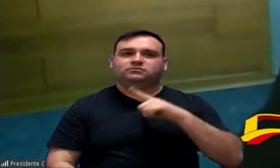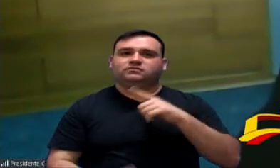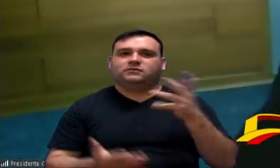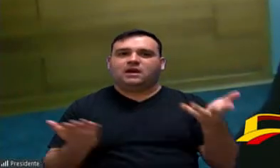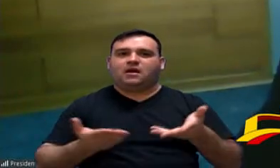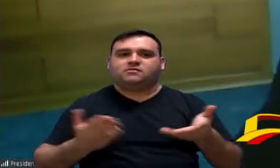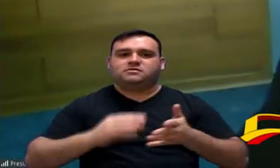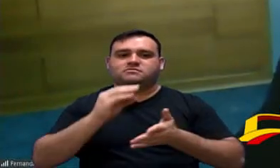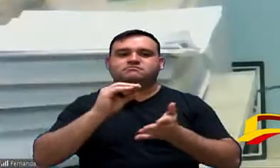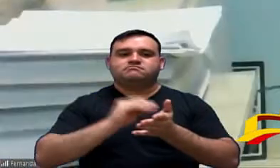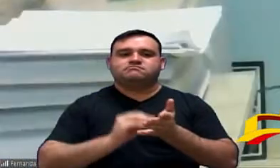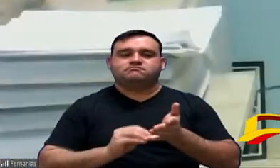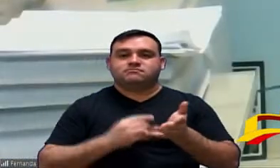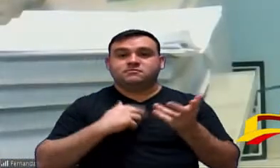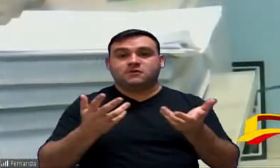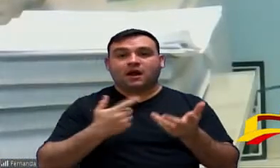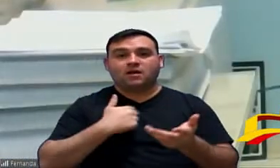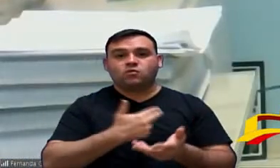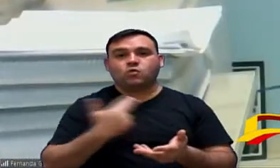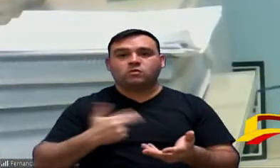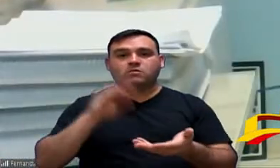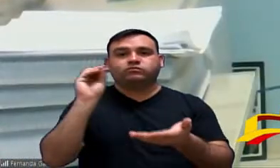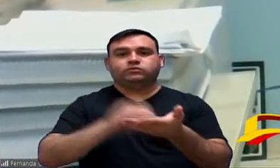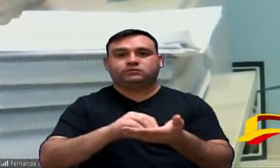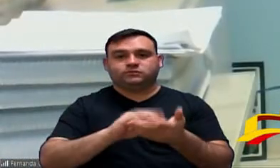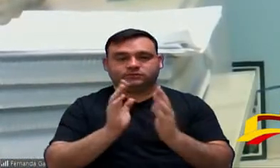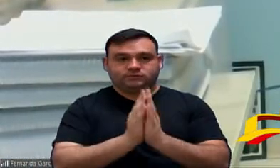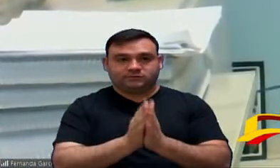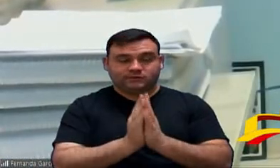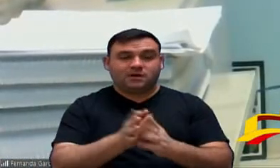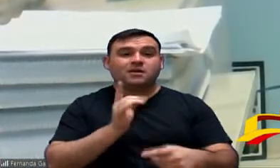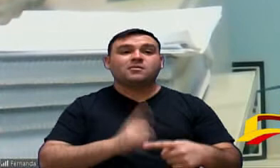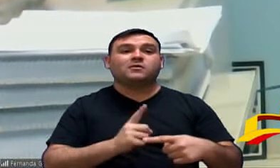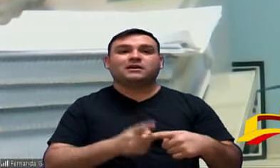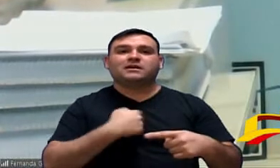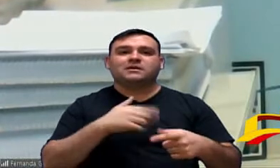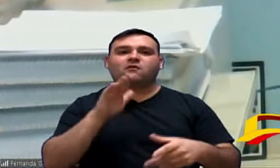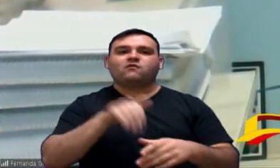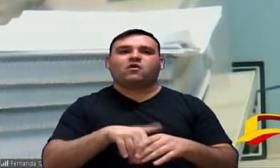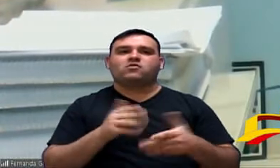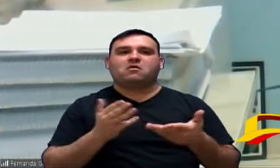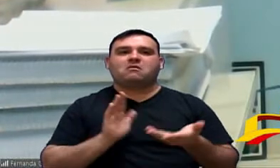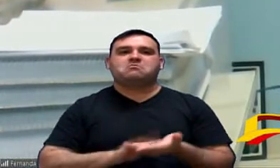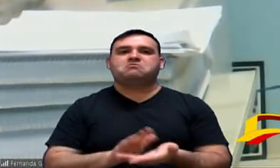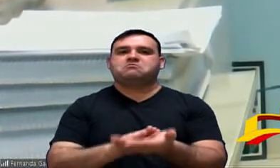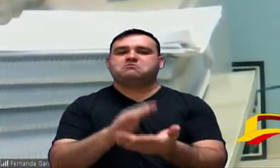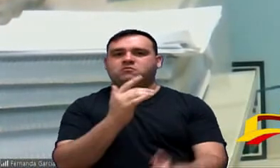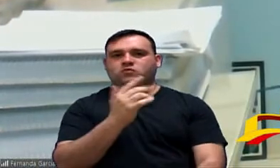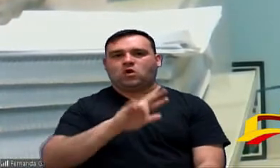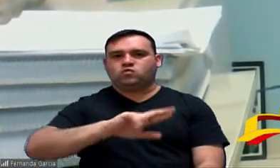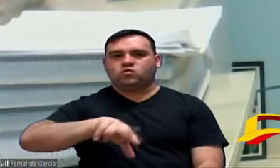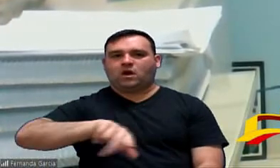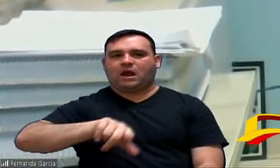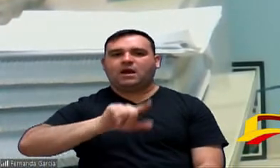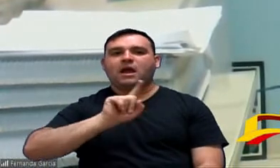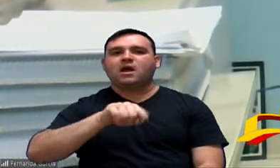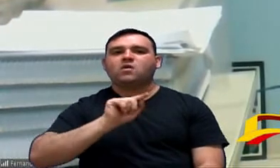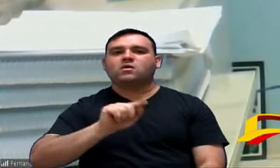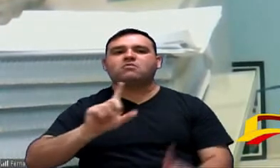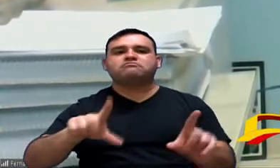Já estamos fazendo. Se puder me inscrever, por favor. Exatamente. Porque o que eu tenho que falar não é votos de congratulações, mas